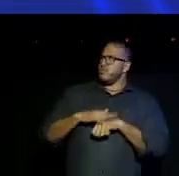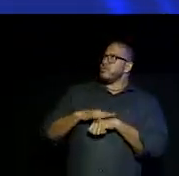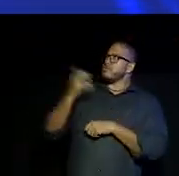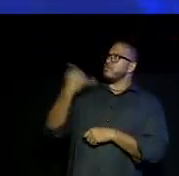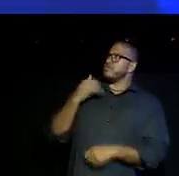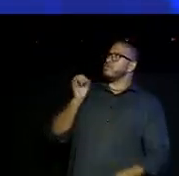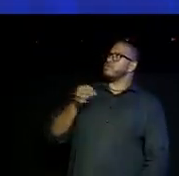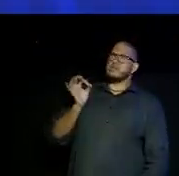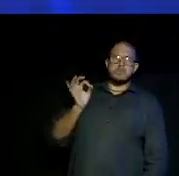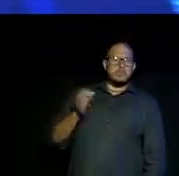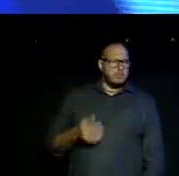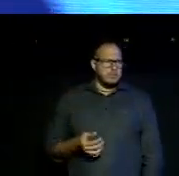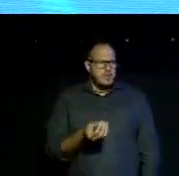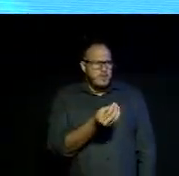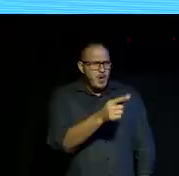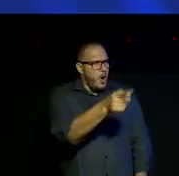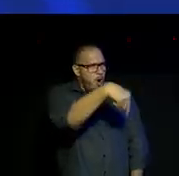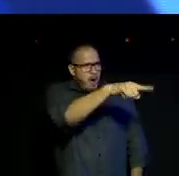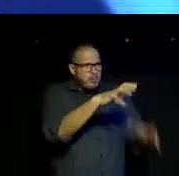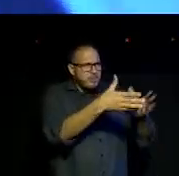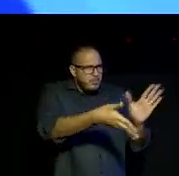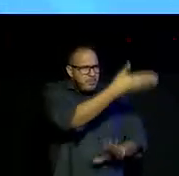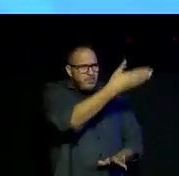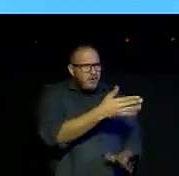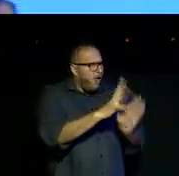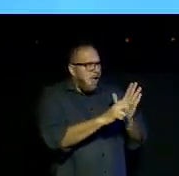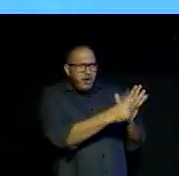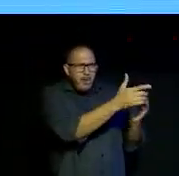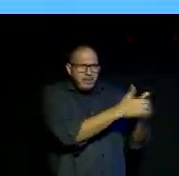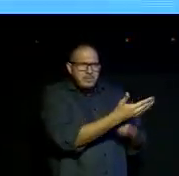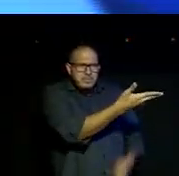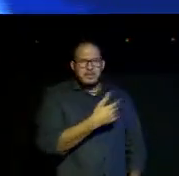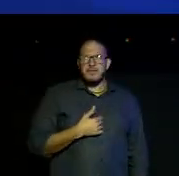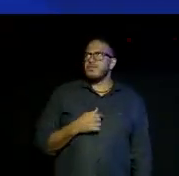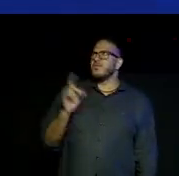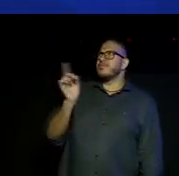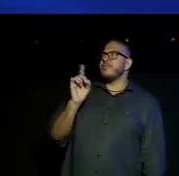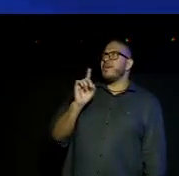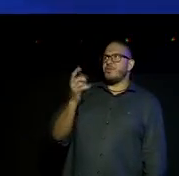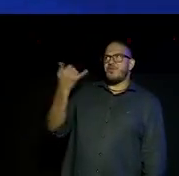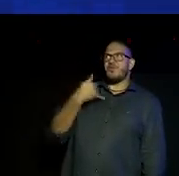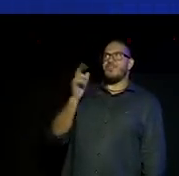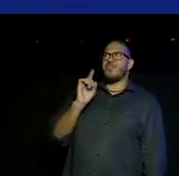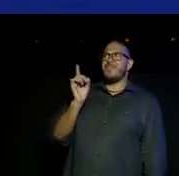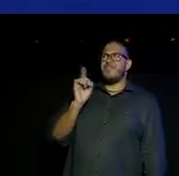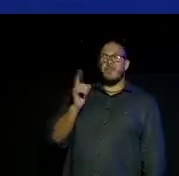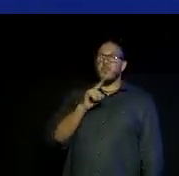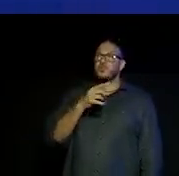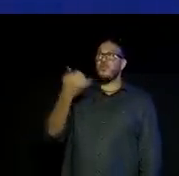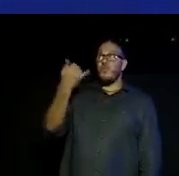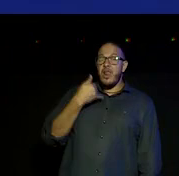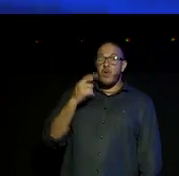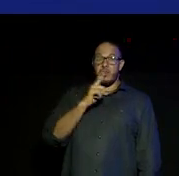estou fazendo o que o senhor mandou, mestre. Como assim? Seus amigos todos foram para o povoado roubar? Não, o senhor não disse isso. O